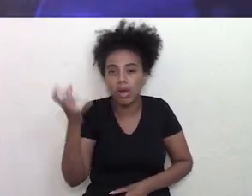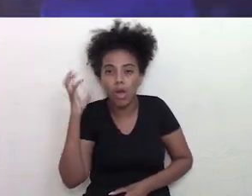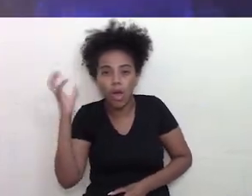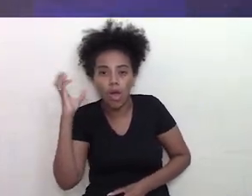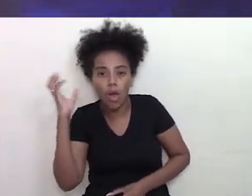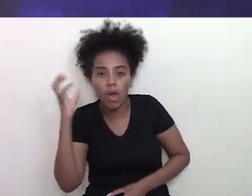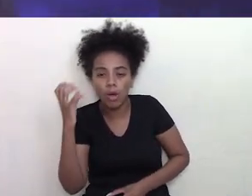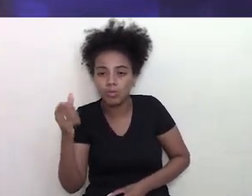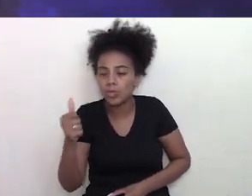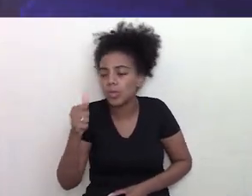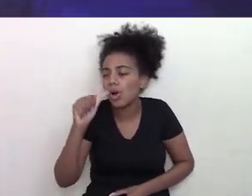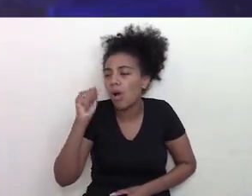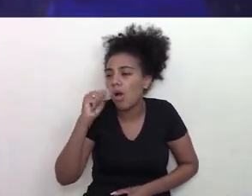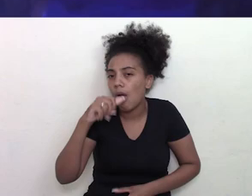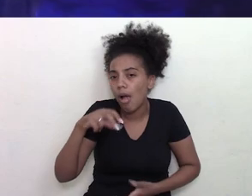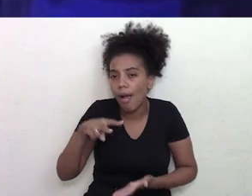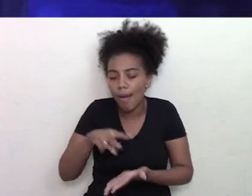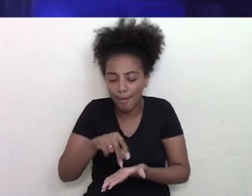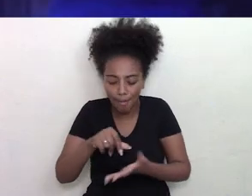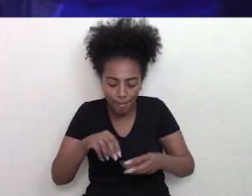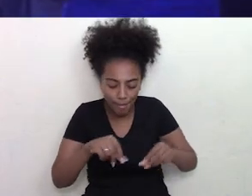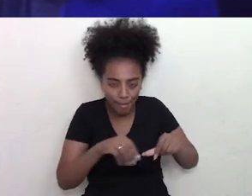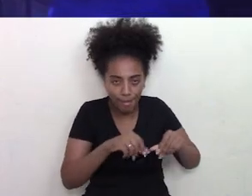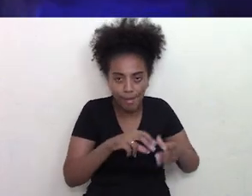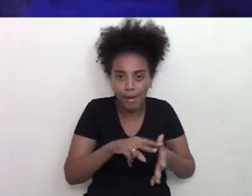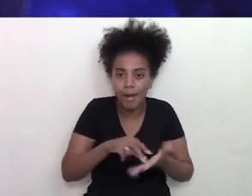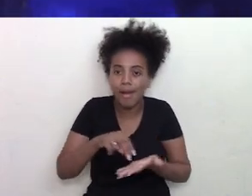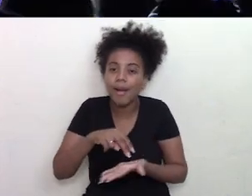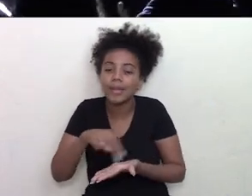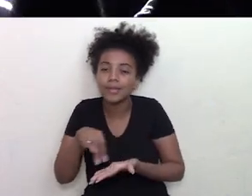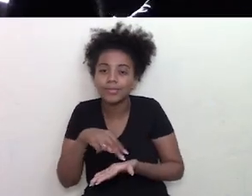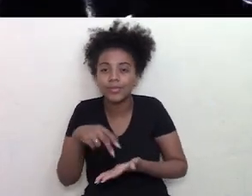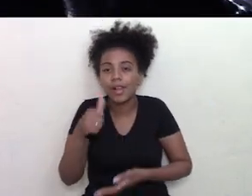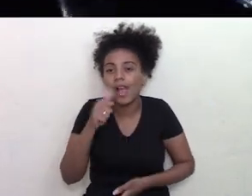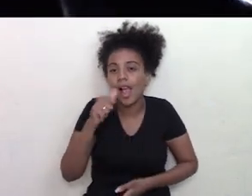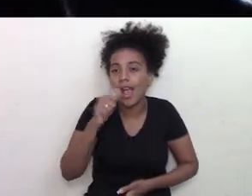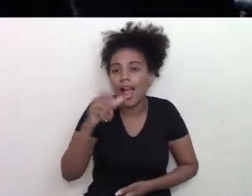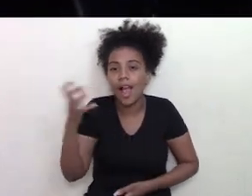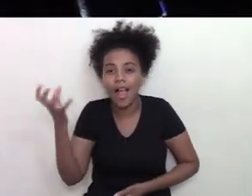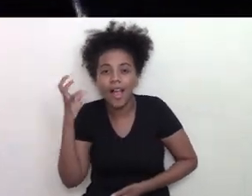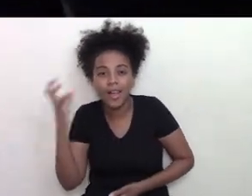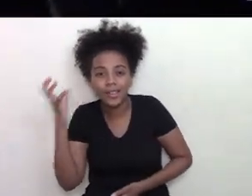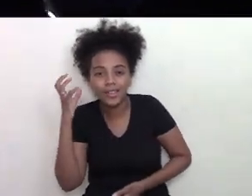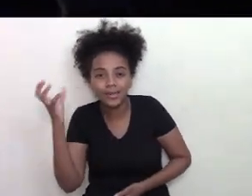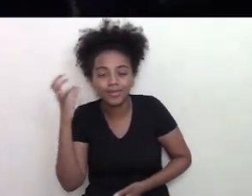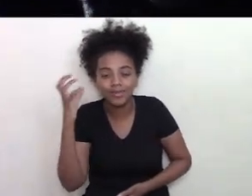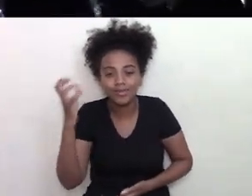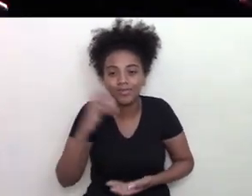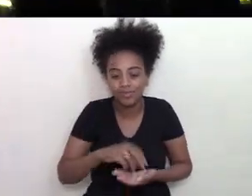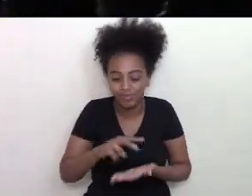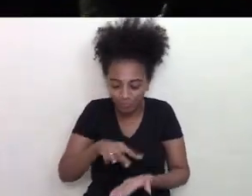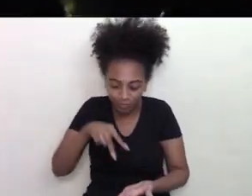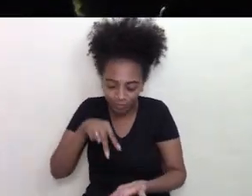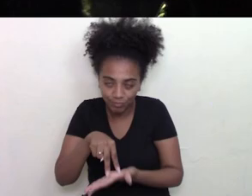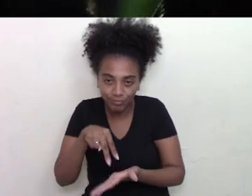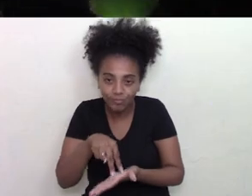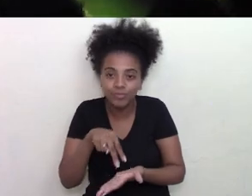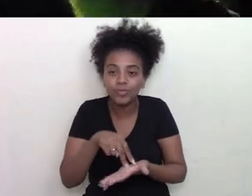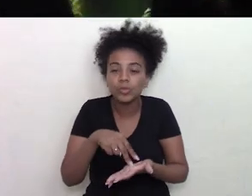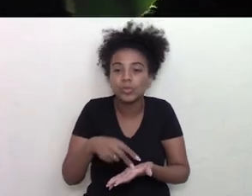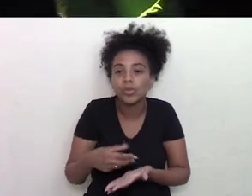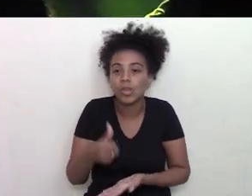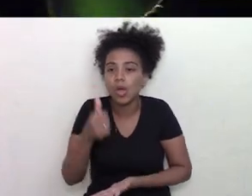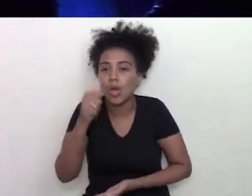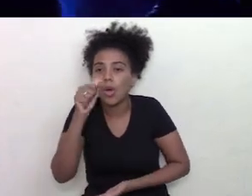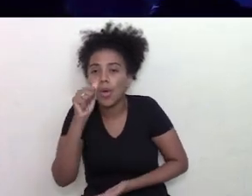Cervejinha, é na areia, bate coco, beira do mar. Balança aí, pé na areia,